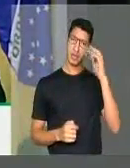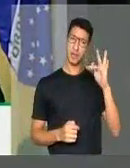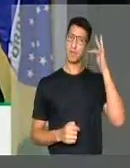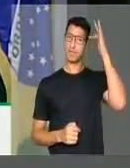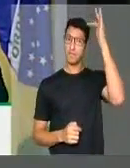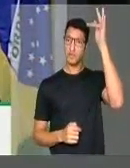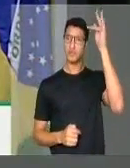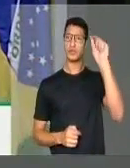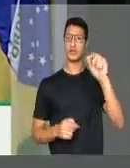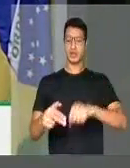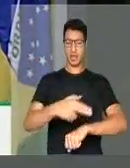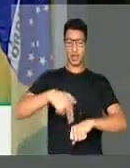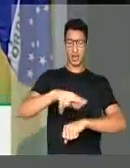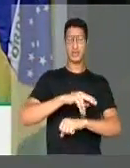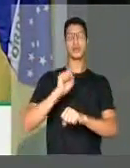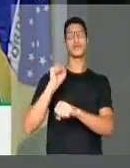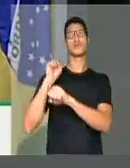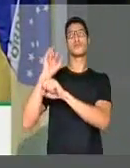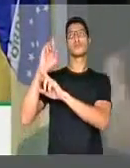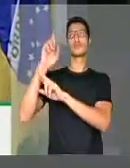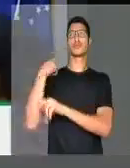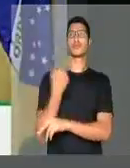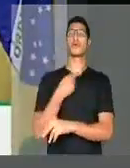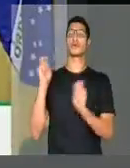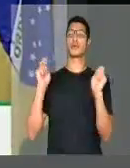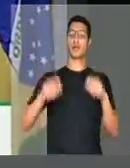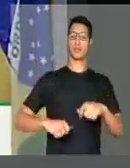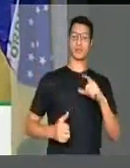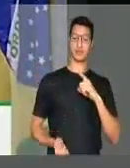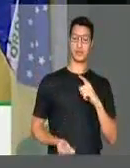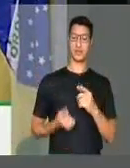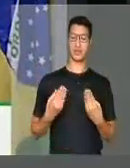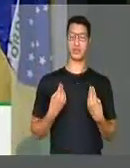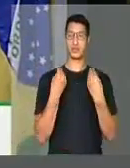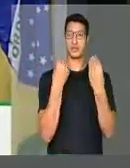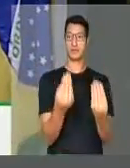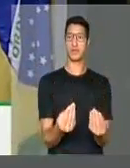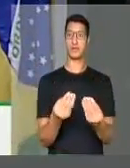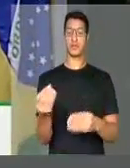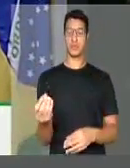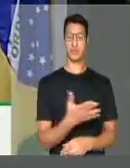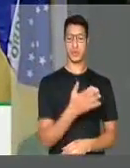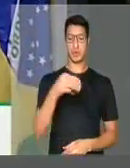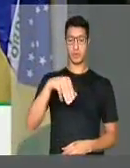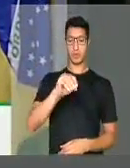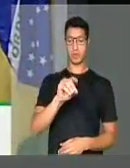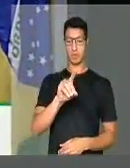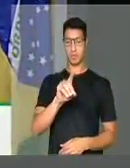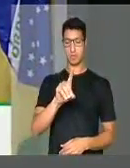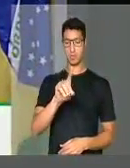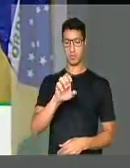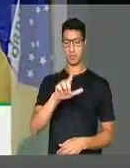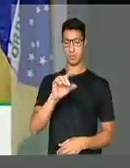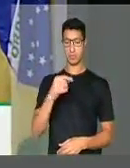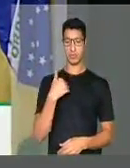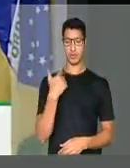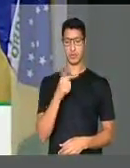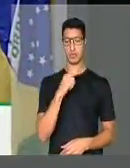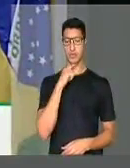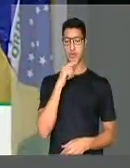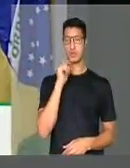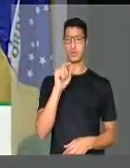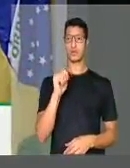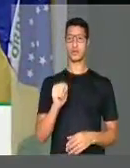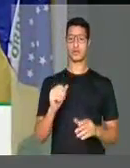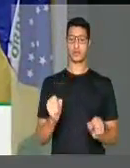o futuro que a nação espera, que nós sejamos capazes de ofertar um novo modelo político. E eu não tenho